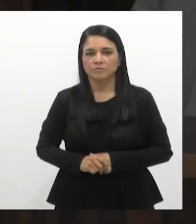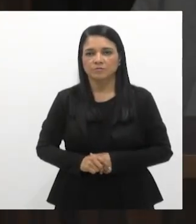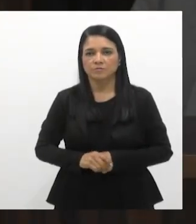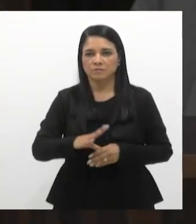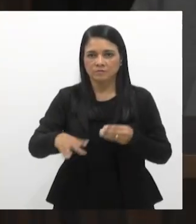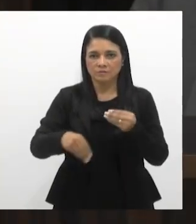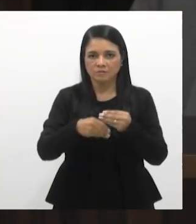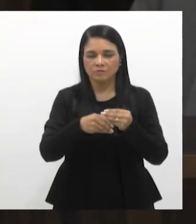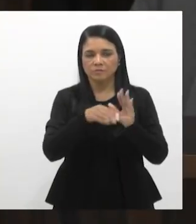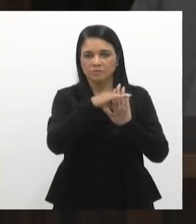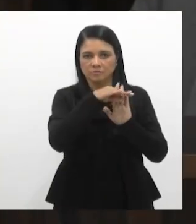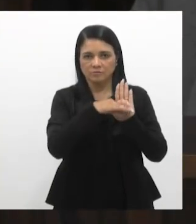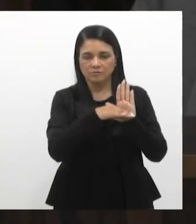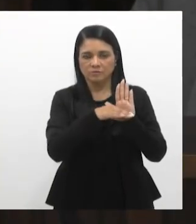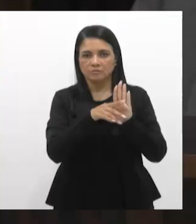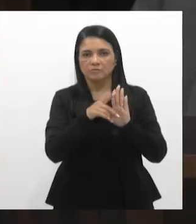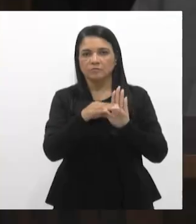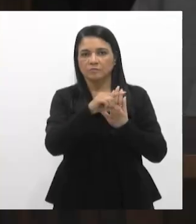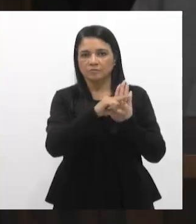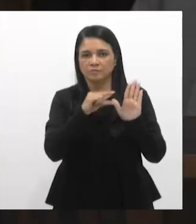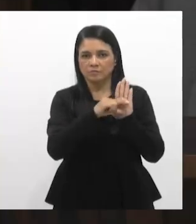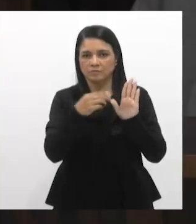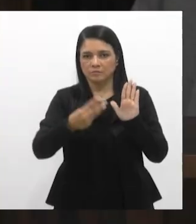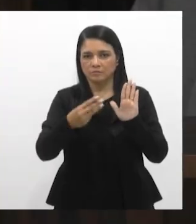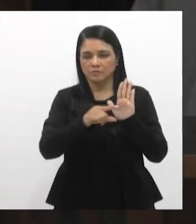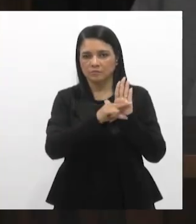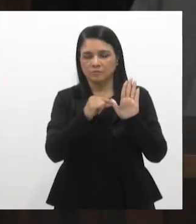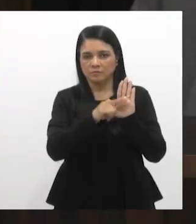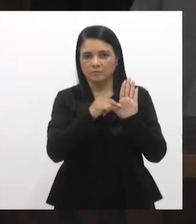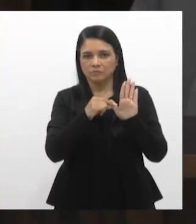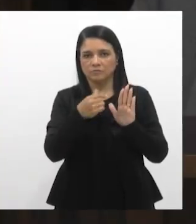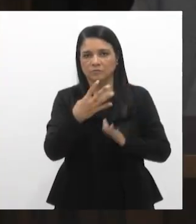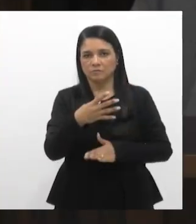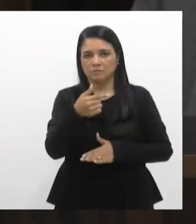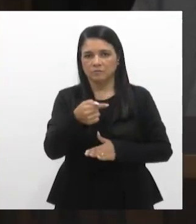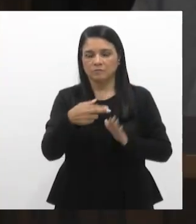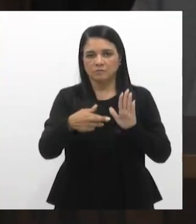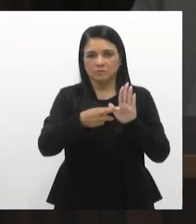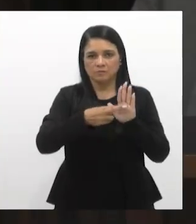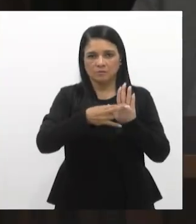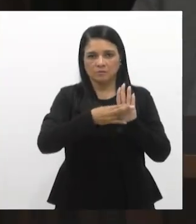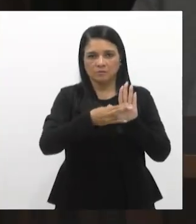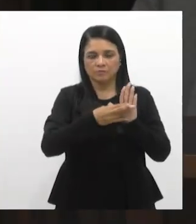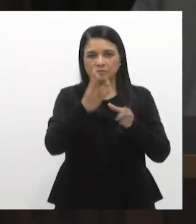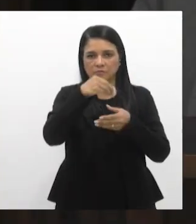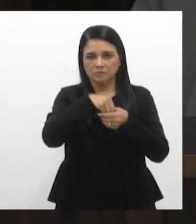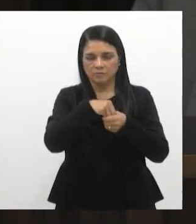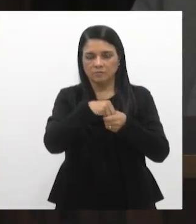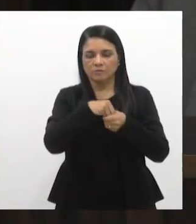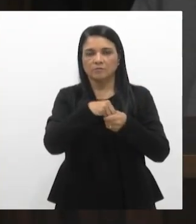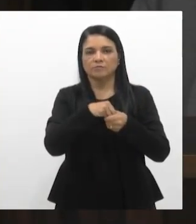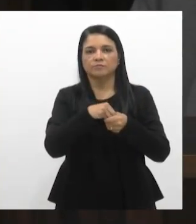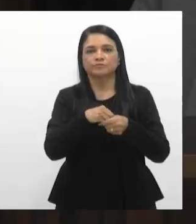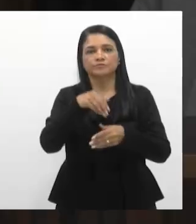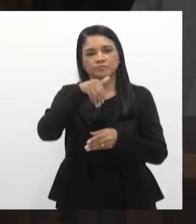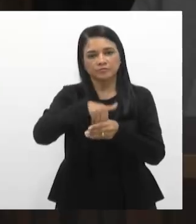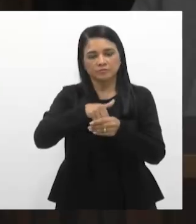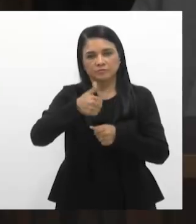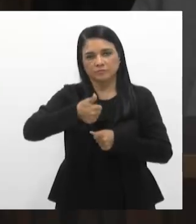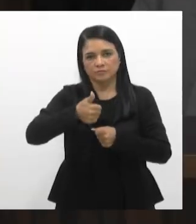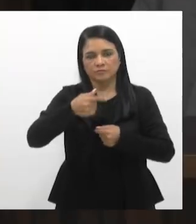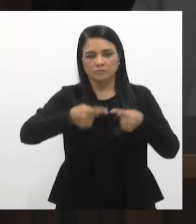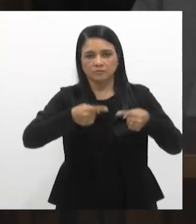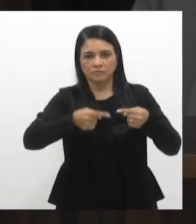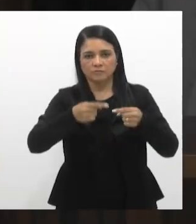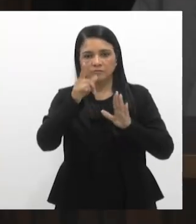Incluído na ordem do dia, de acordo com o parágrafo 3º do artigo 47 do Regimento Interno, em tramitação ordinária, em votação em primeira discussão.